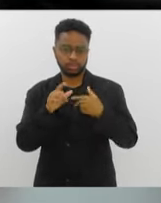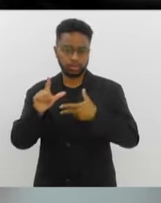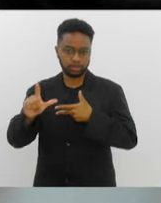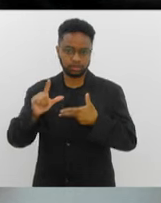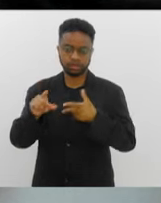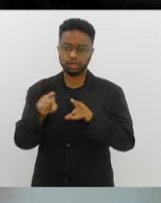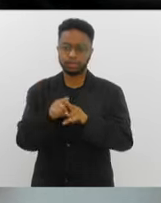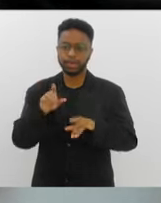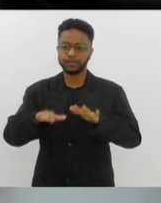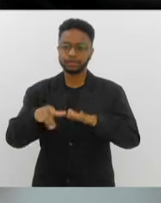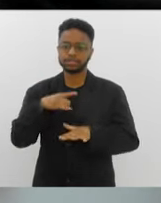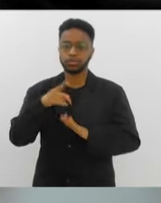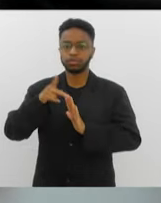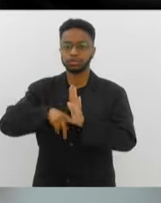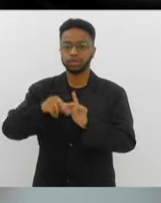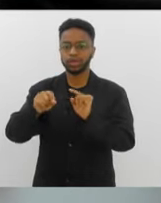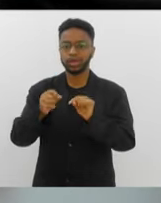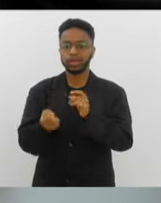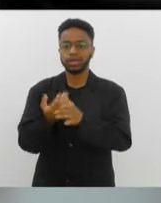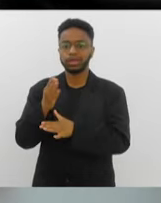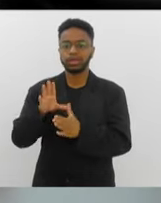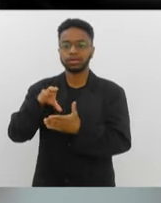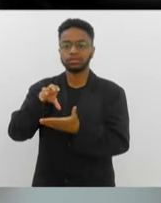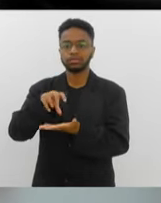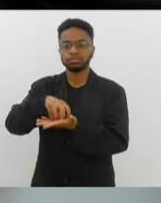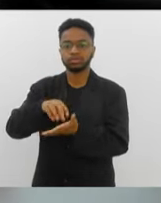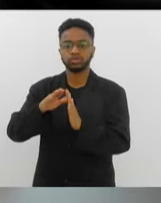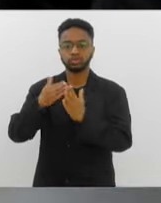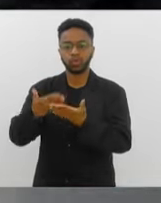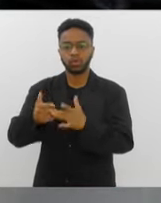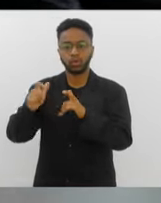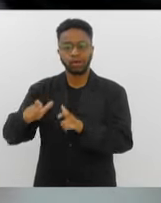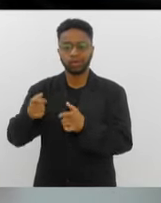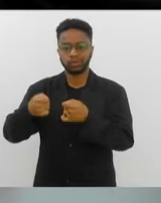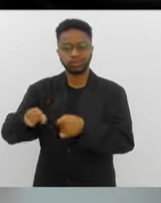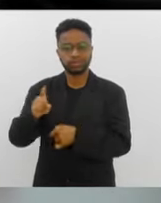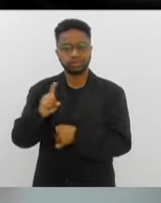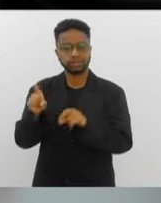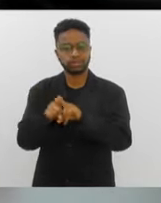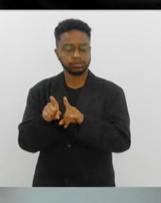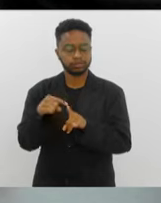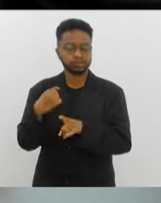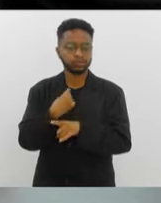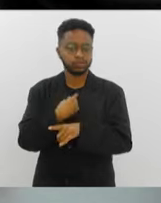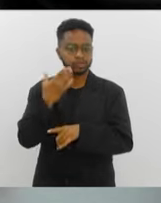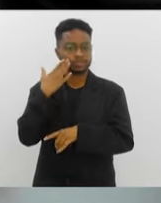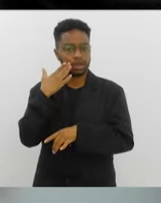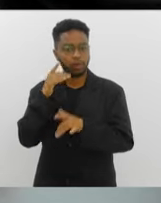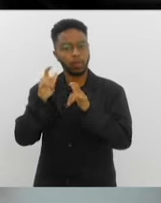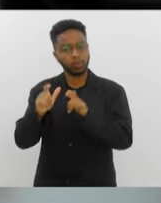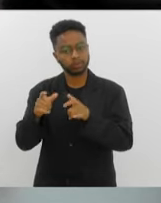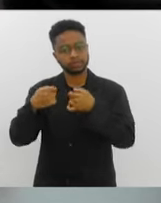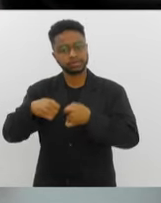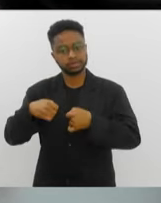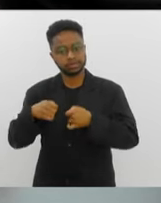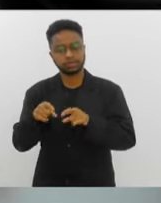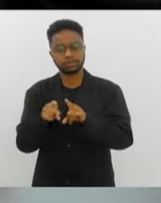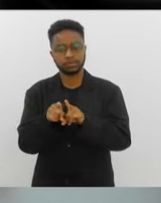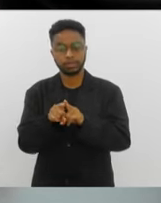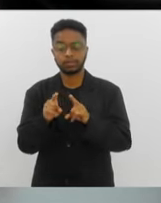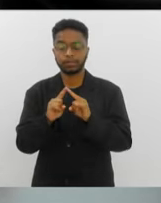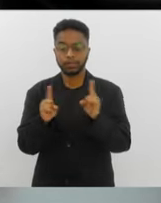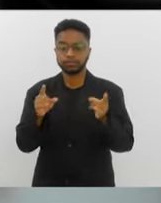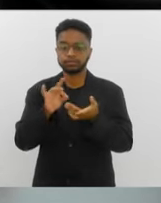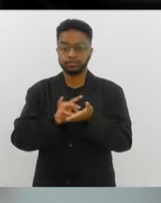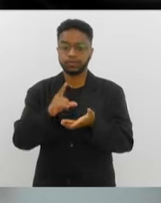projeto de criar uma unidade escolar onde não tem necessidade. E a gente, né, acompanha isso, sabe onde tem necessidade. E realmente isso era uma